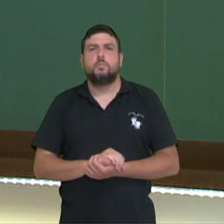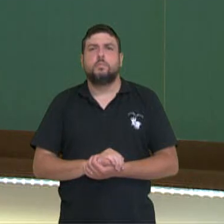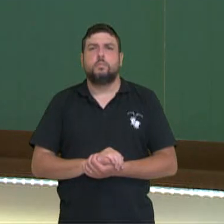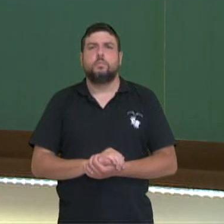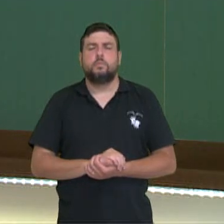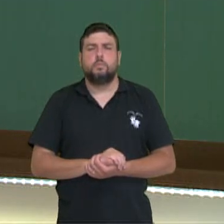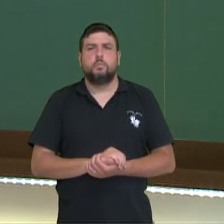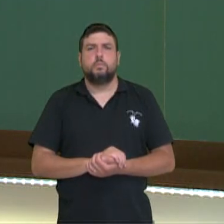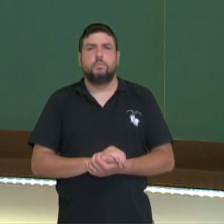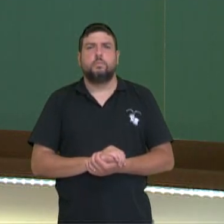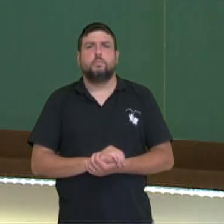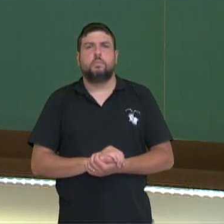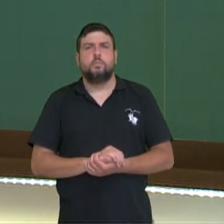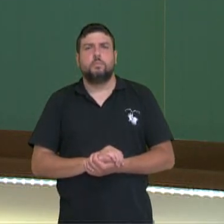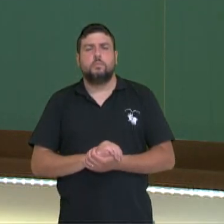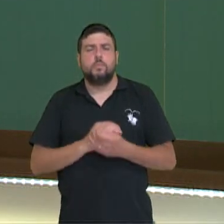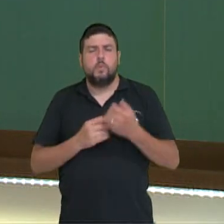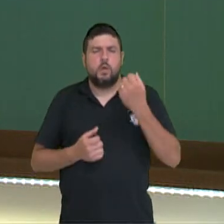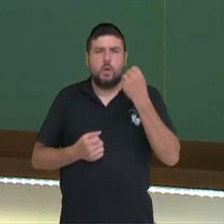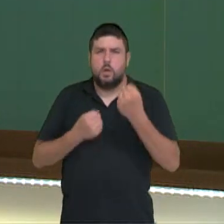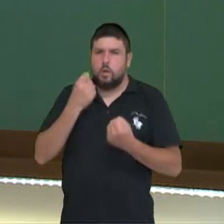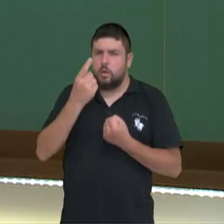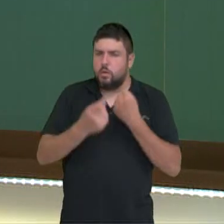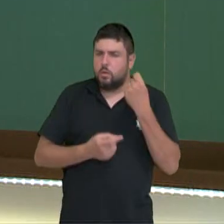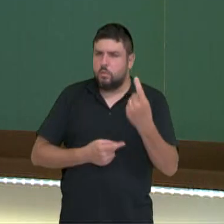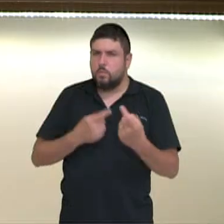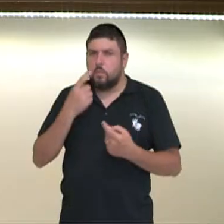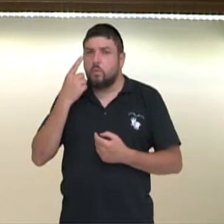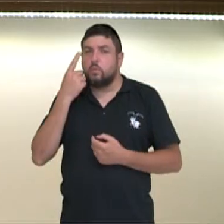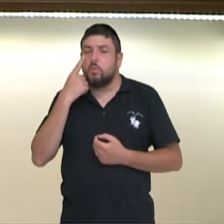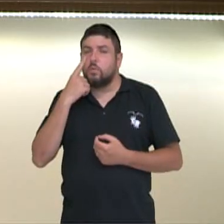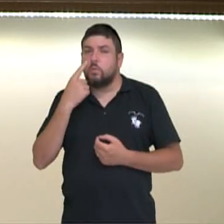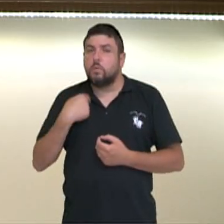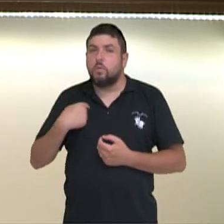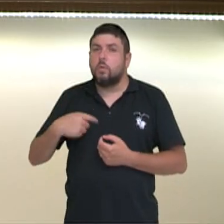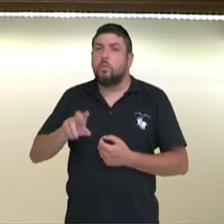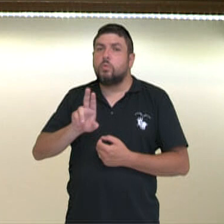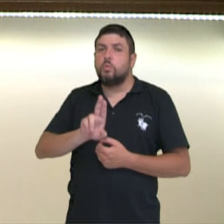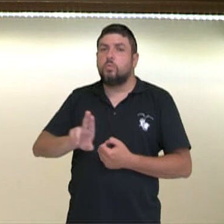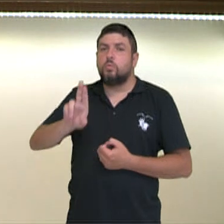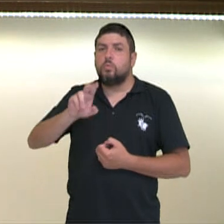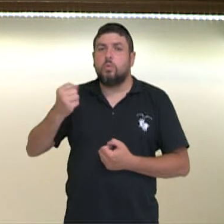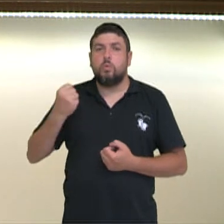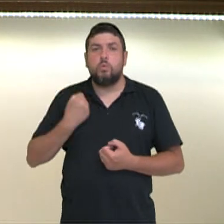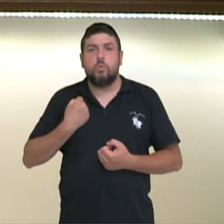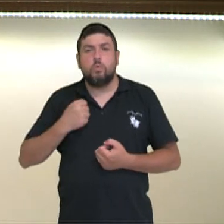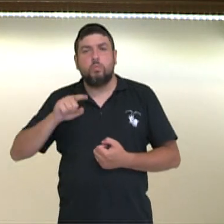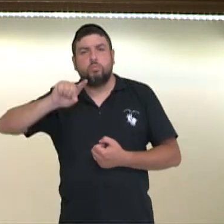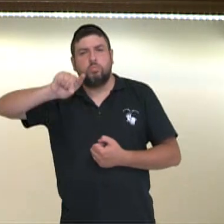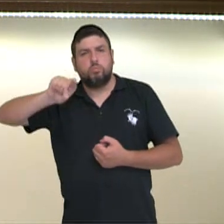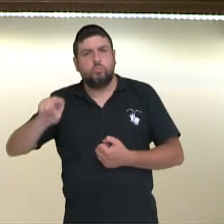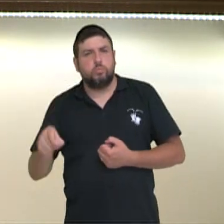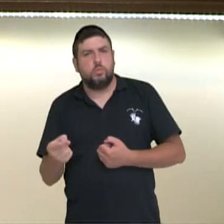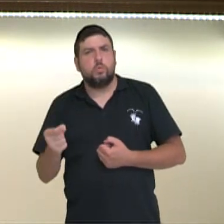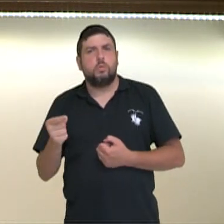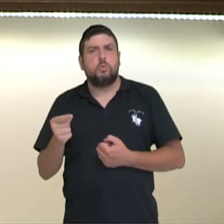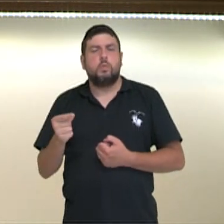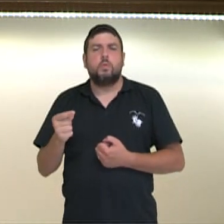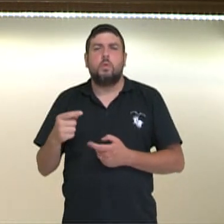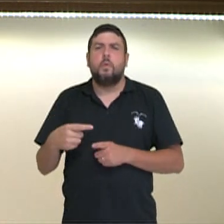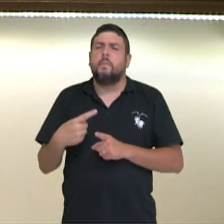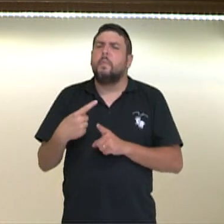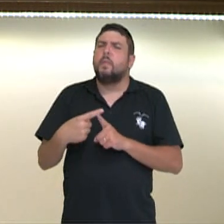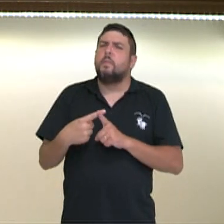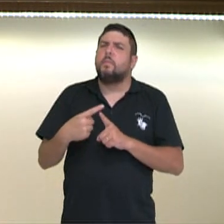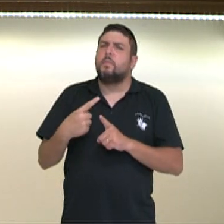Em algumas situações, você vai ver que nós vamos adotar o número decimal para representar o percentual. Por que a gente faz o uso do